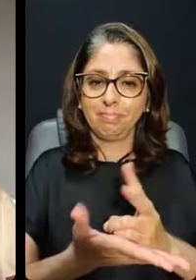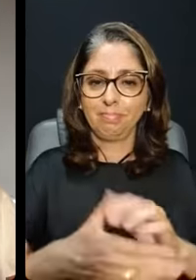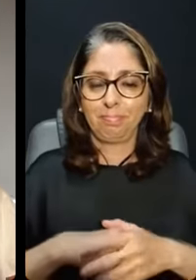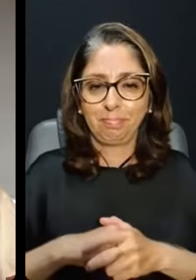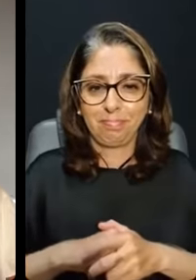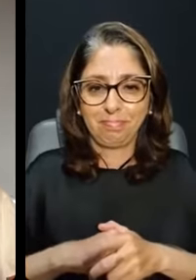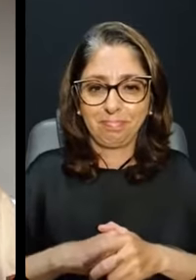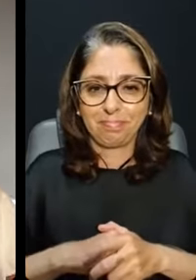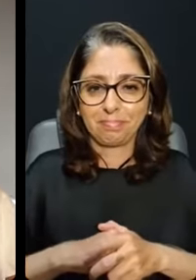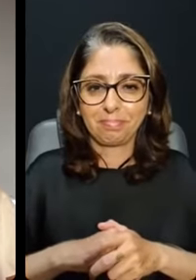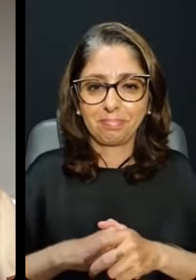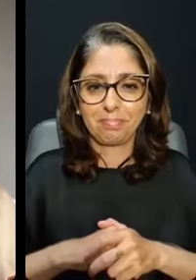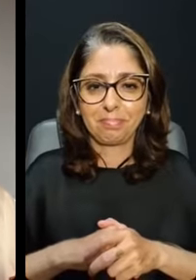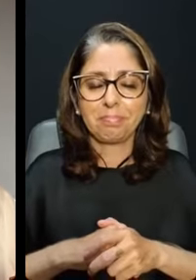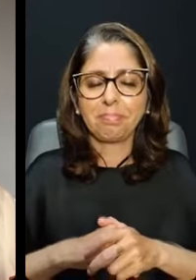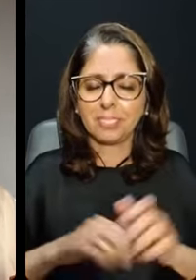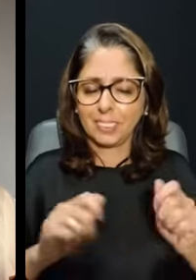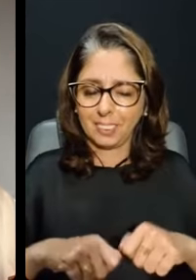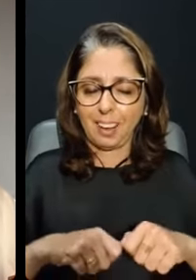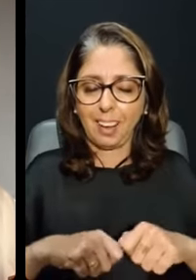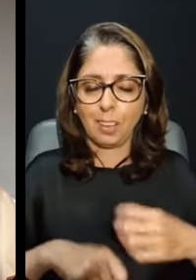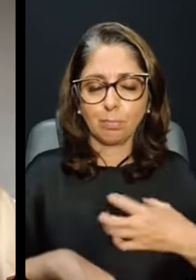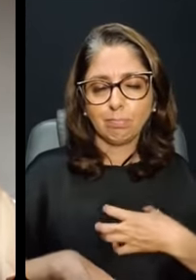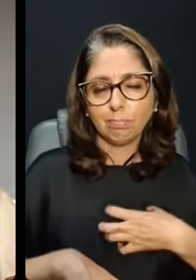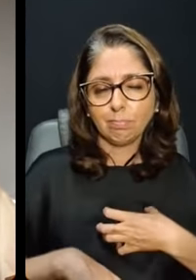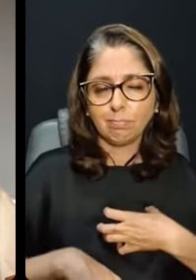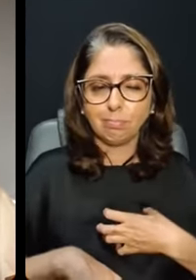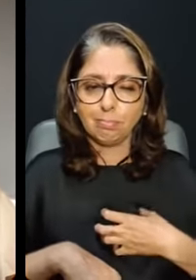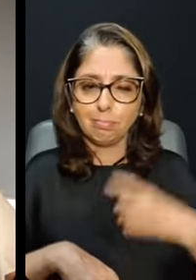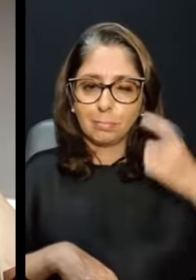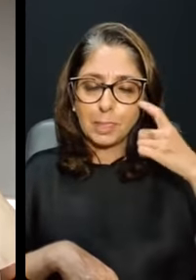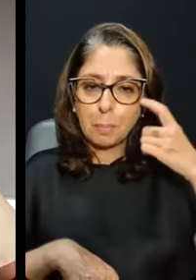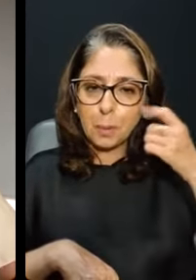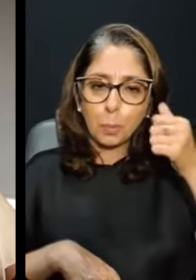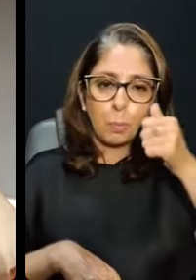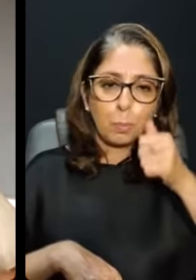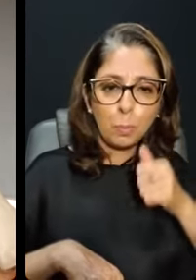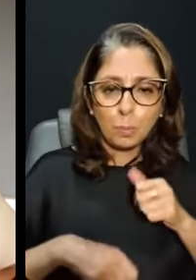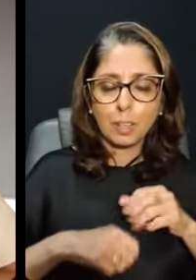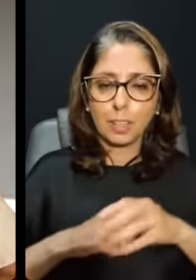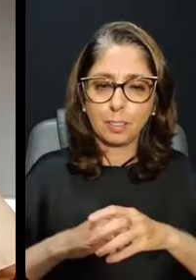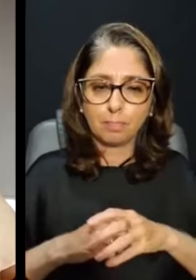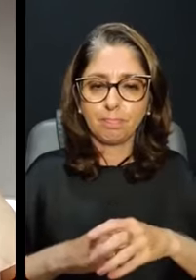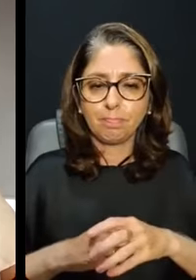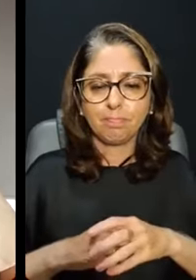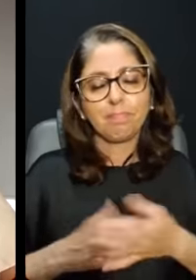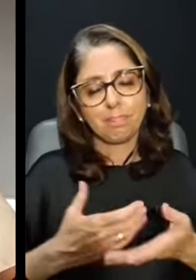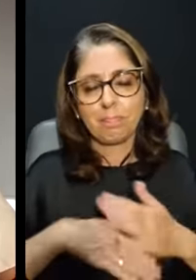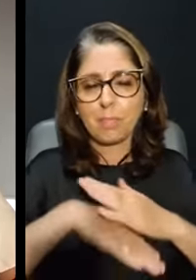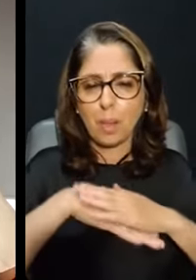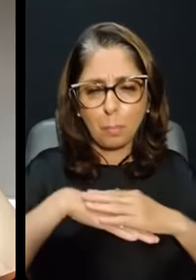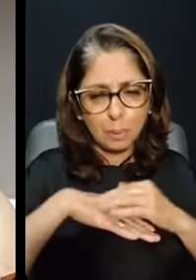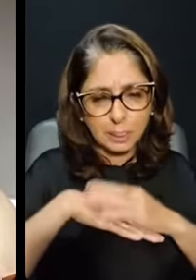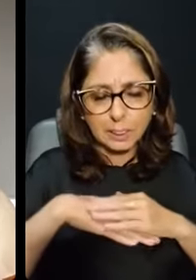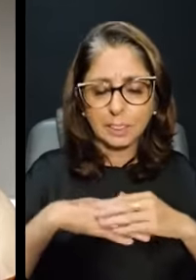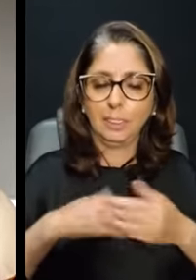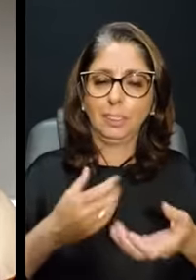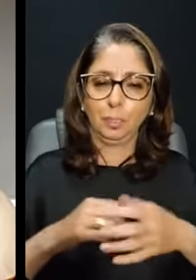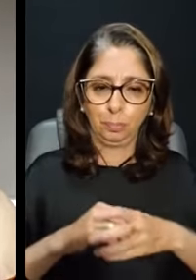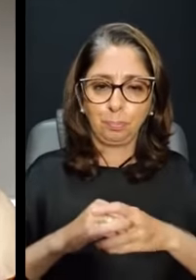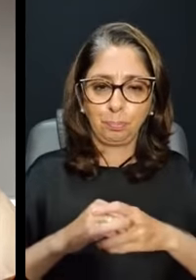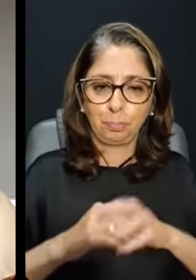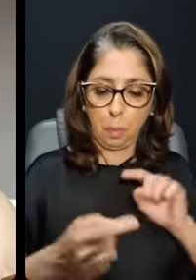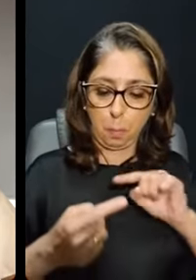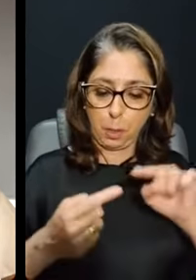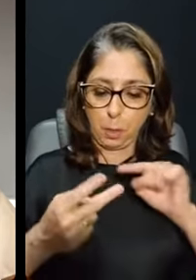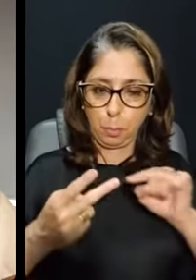eu acho que o feminino, ele traz muito essa integração entre essas áreas. E